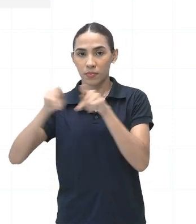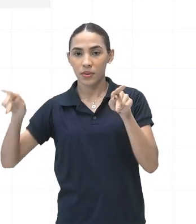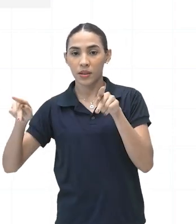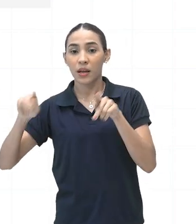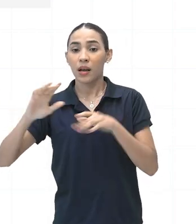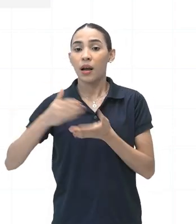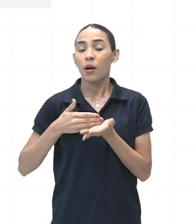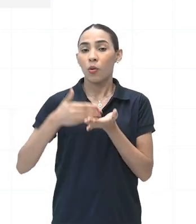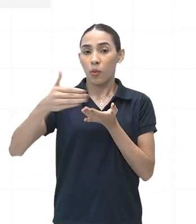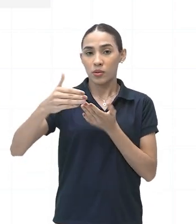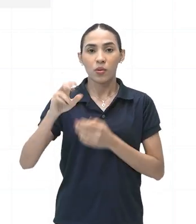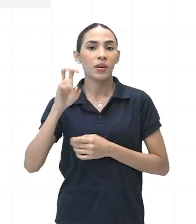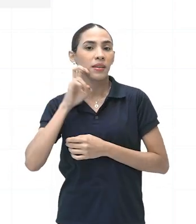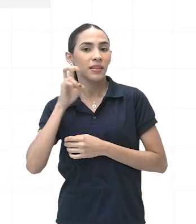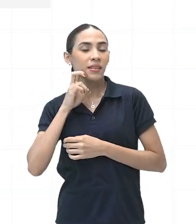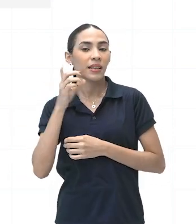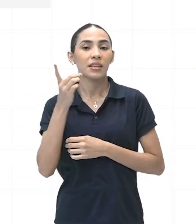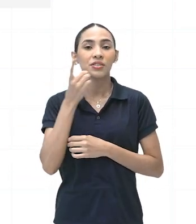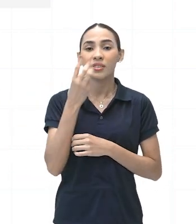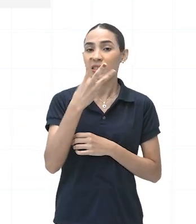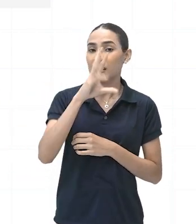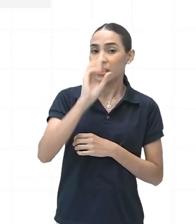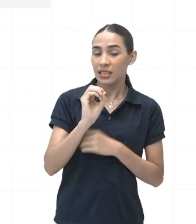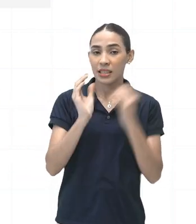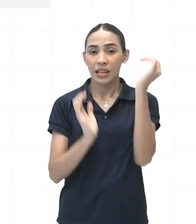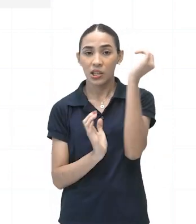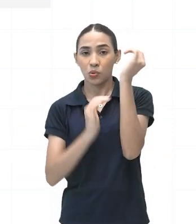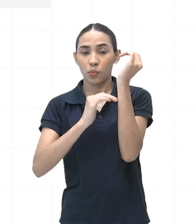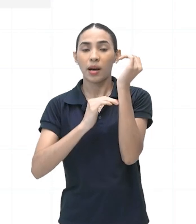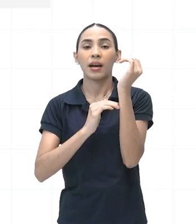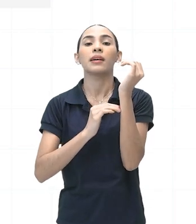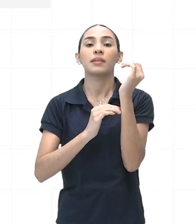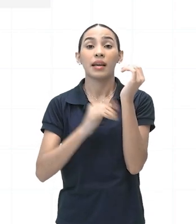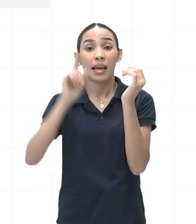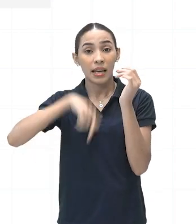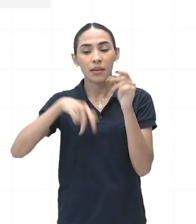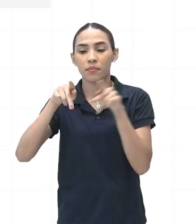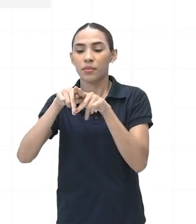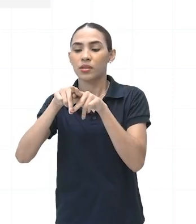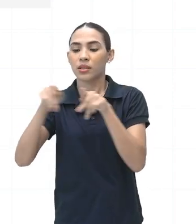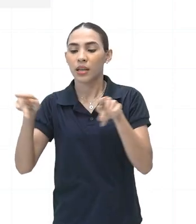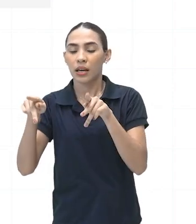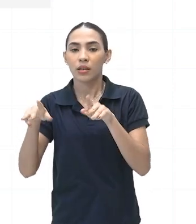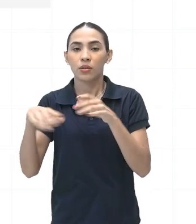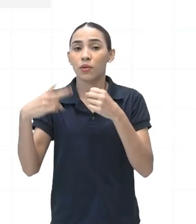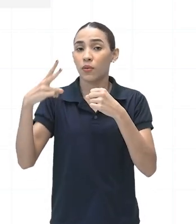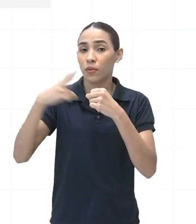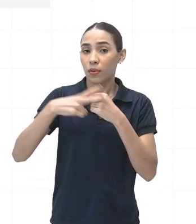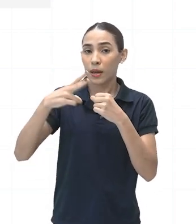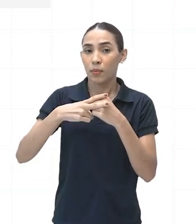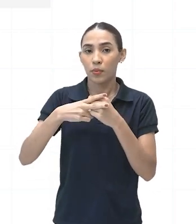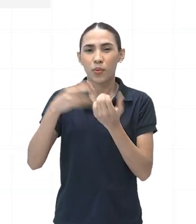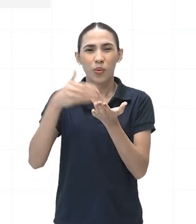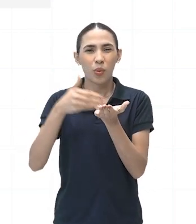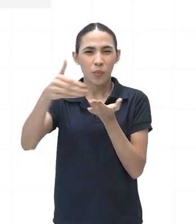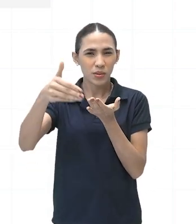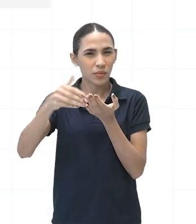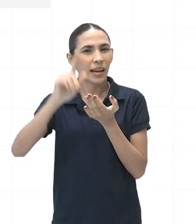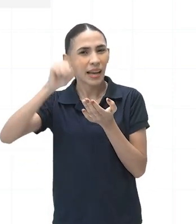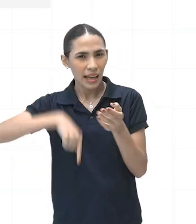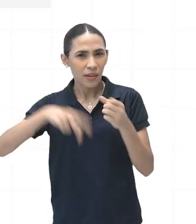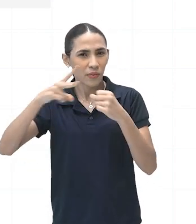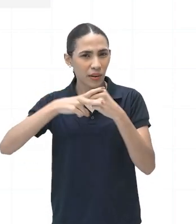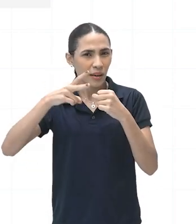nesta quinta-feira, 30, em Dubai, nos Emirados Árabes Unidos. Esse é o predicado. E esse verbo começou é um